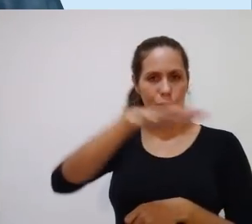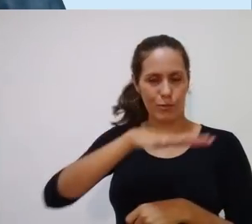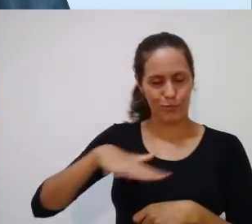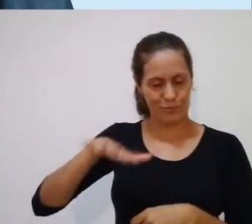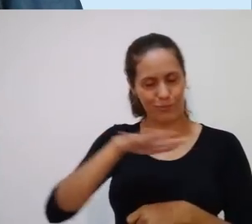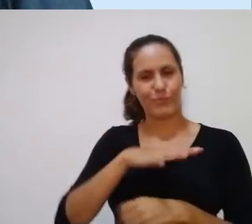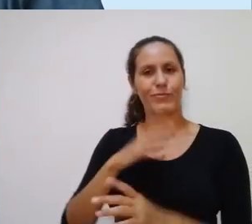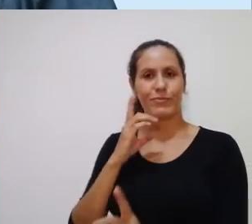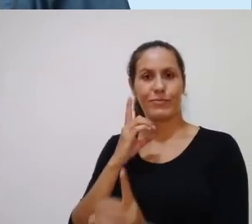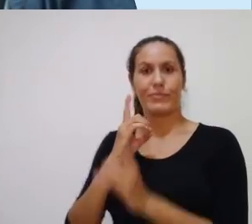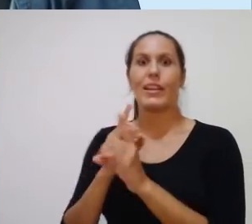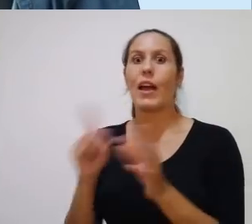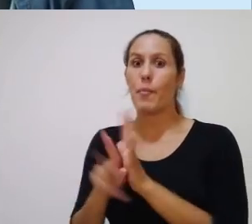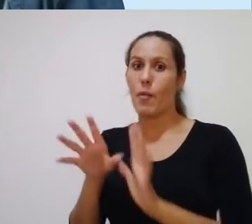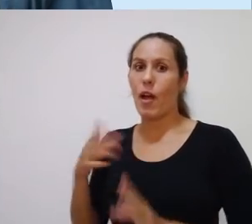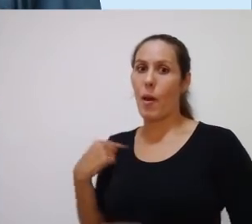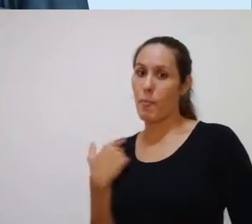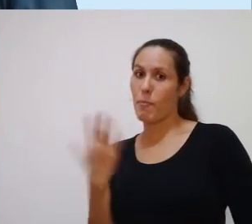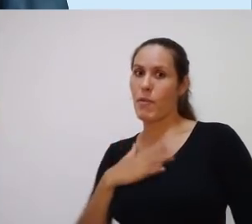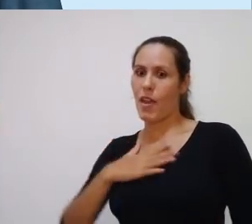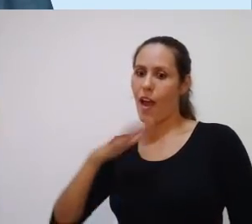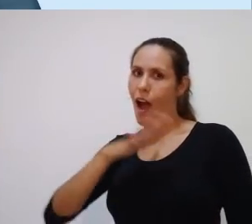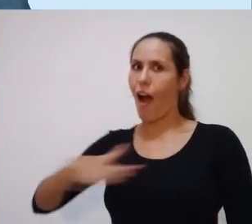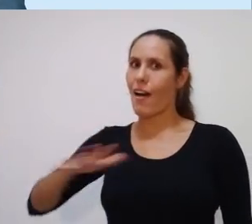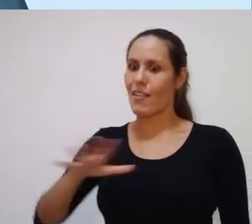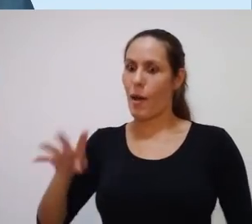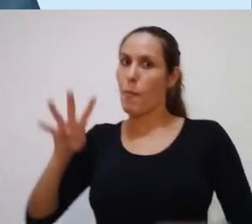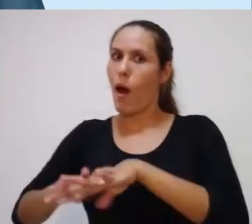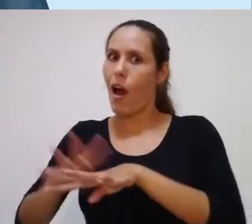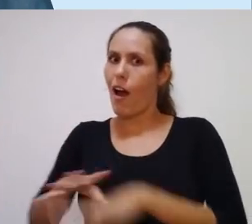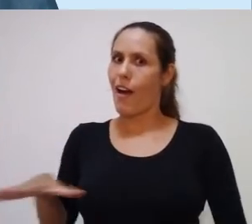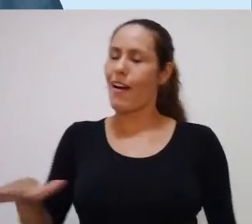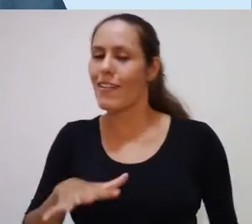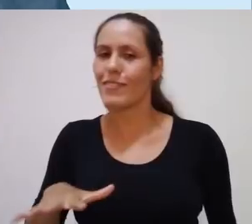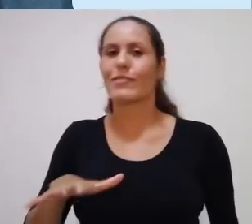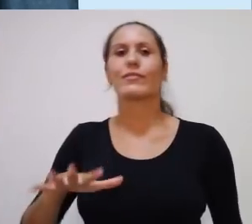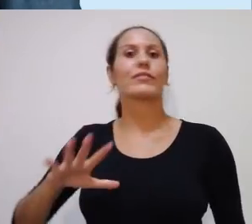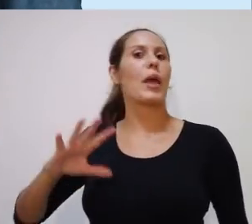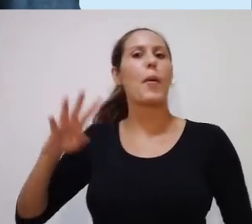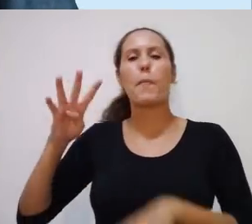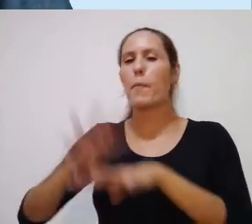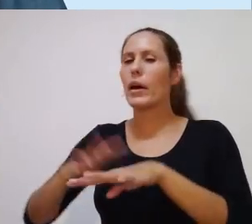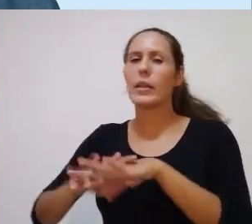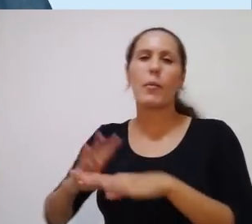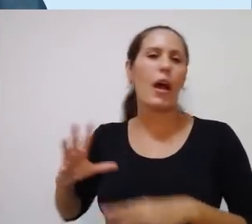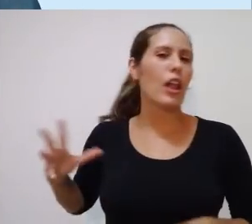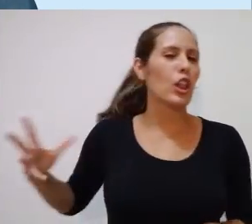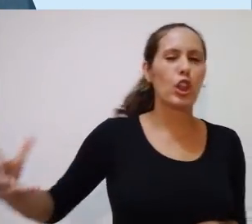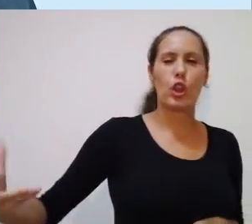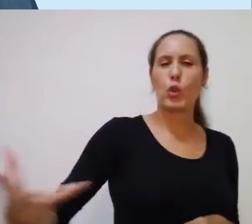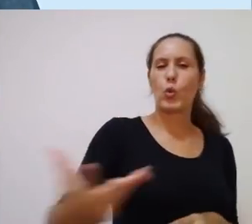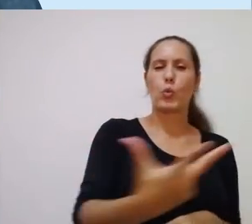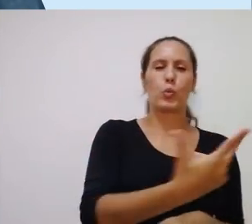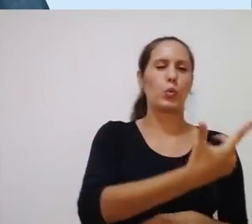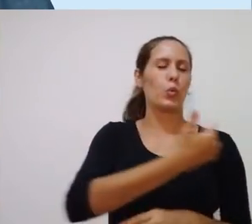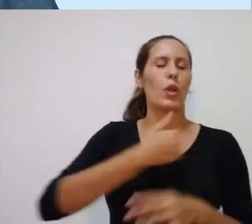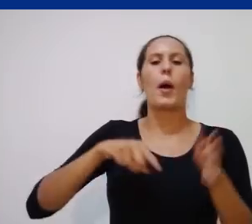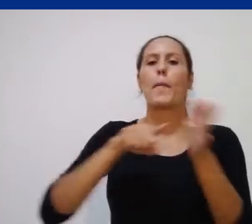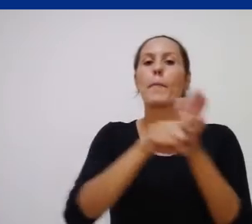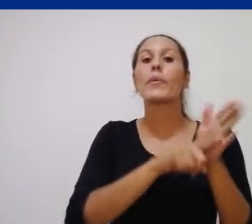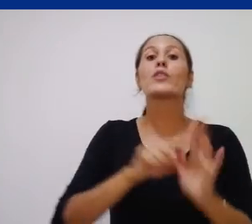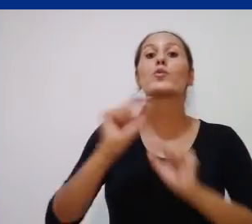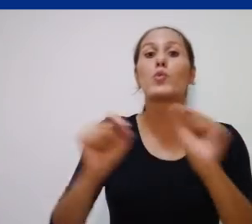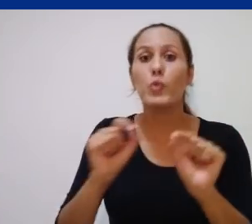a minha matemática, é onde a minha matemática está aplicada em todas as pesquisas. Sim. Quando ela tem um cunho, uma